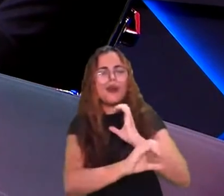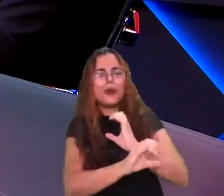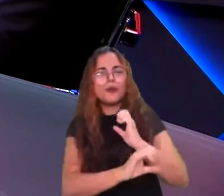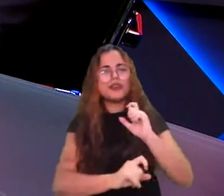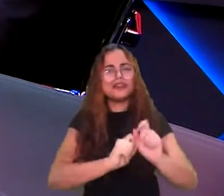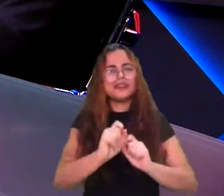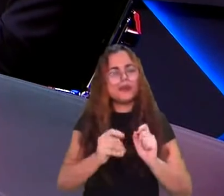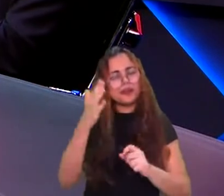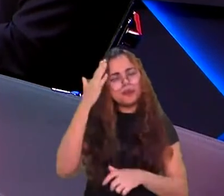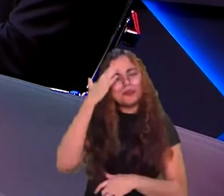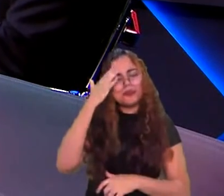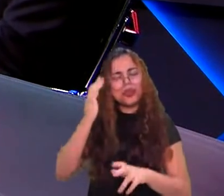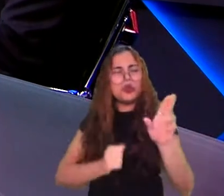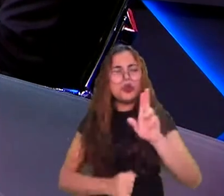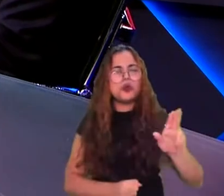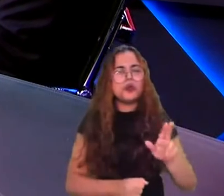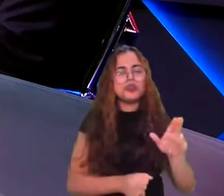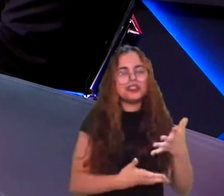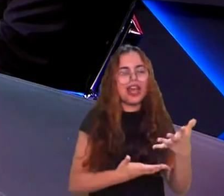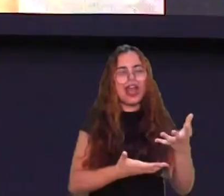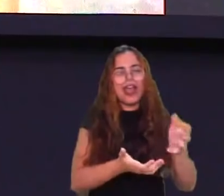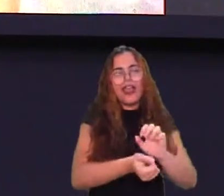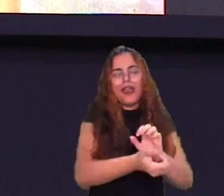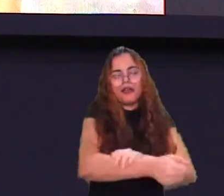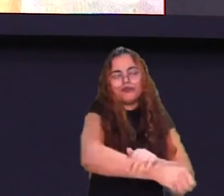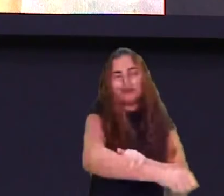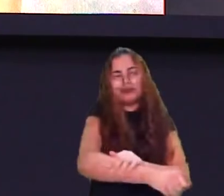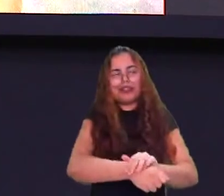outro e deixou com os bagulho aí? O que que é? O é isso?